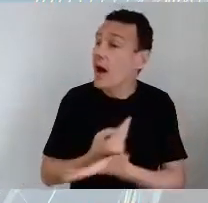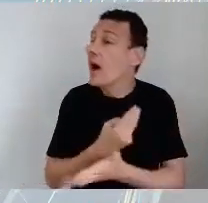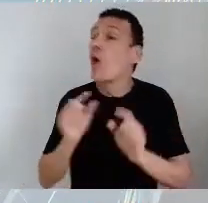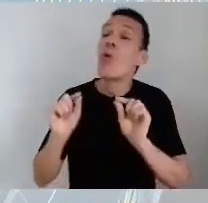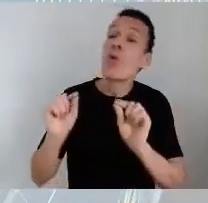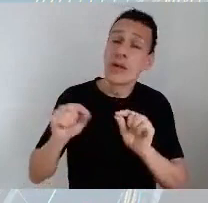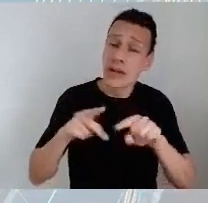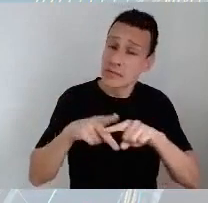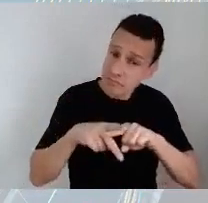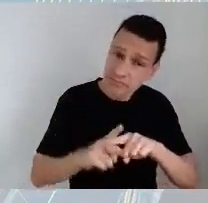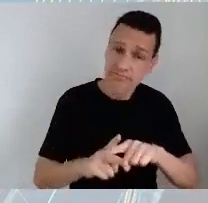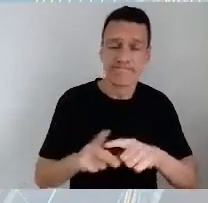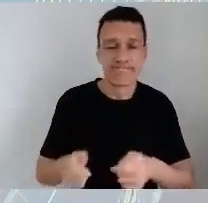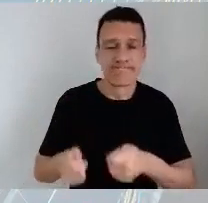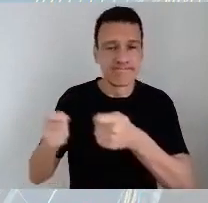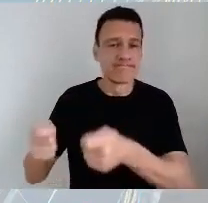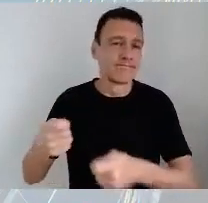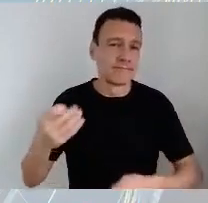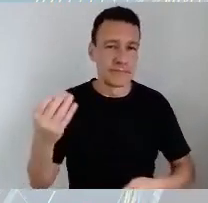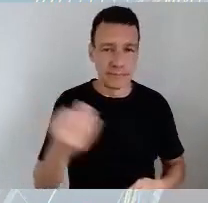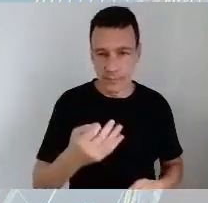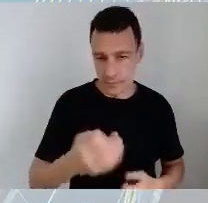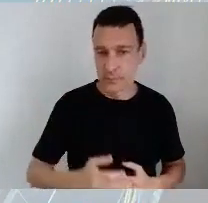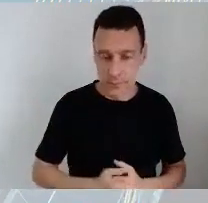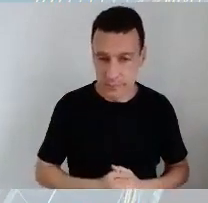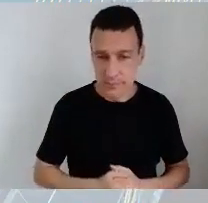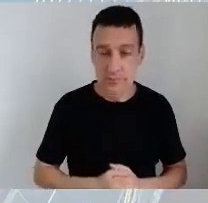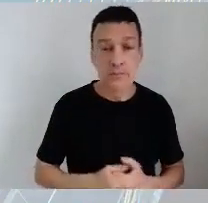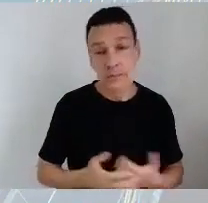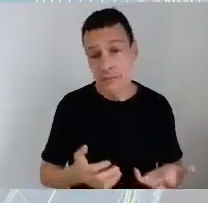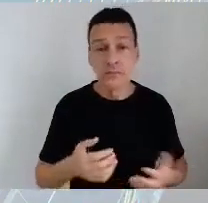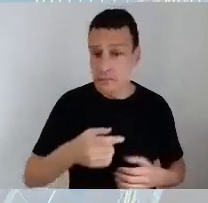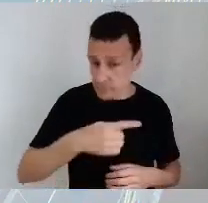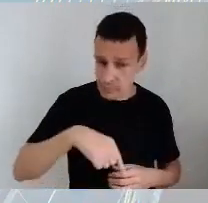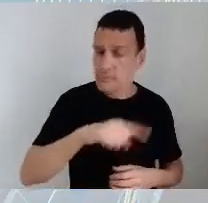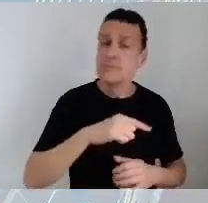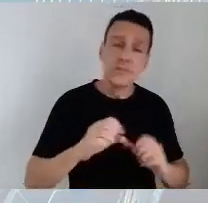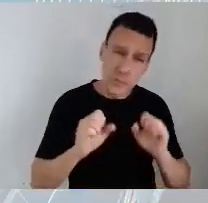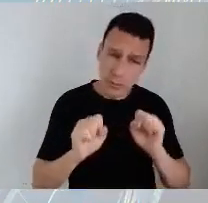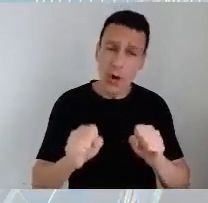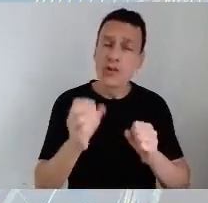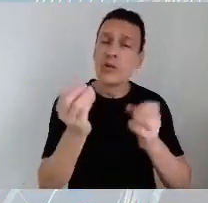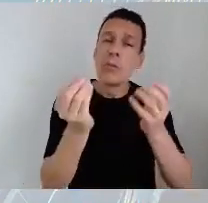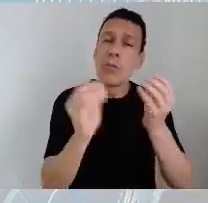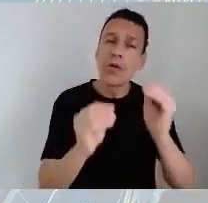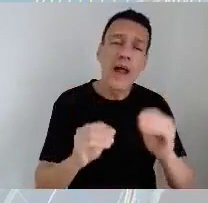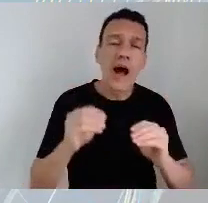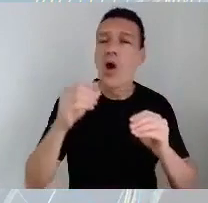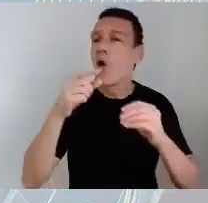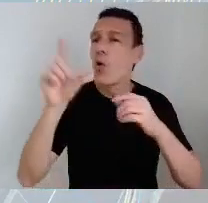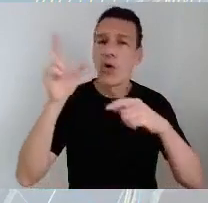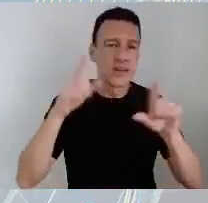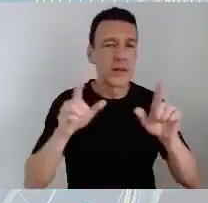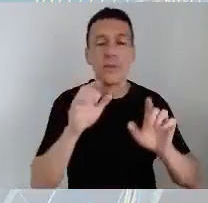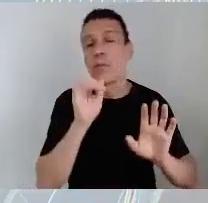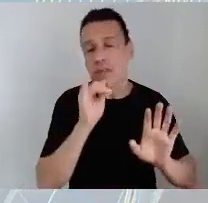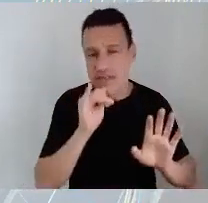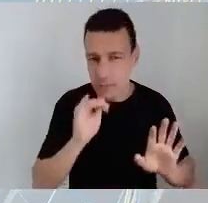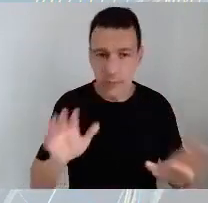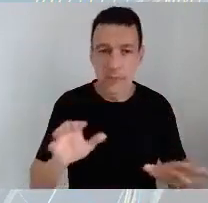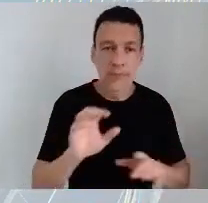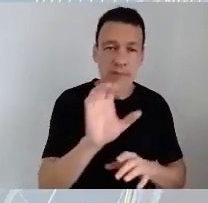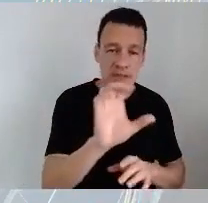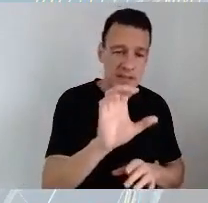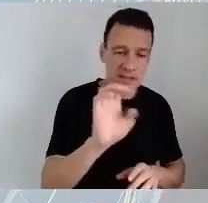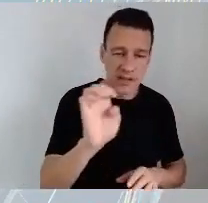também, complementar o MOOCs Lite com outras métricas. Outras delas que eu estou trazendo aqui seria o SES, que é a pontuação de esforço.